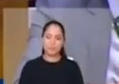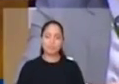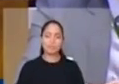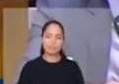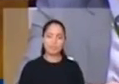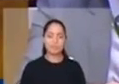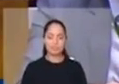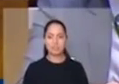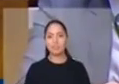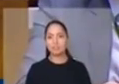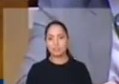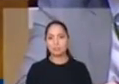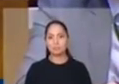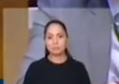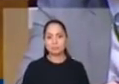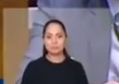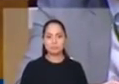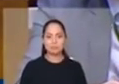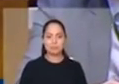Através de cada um de vocês,